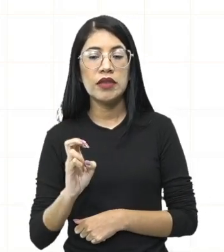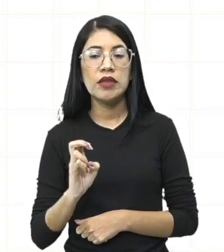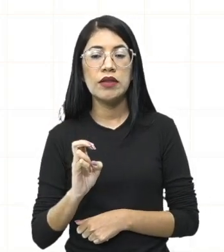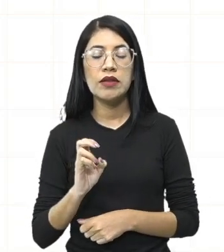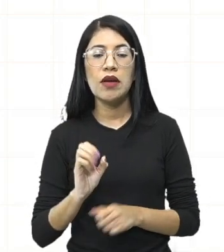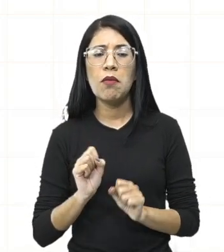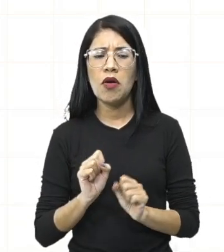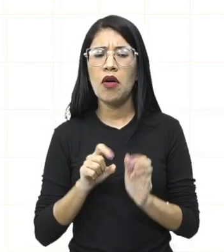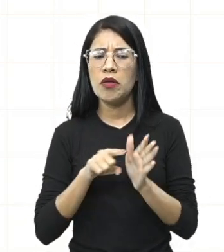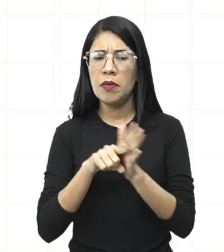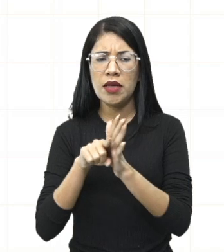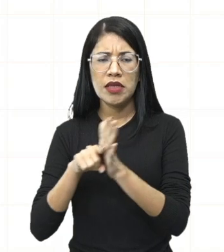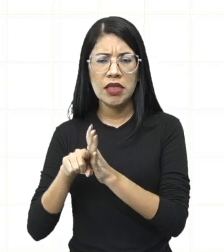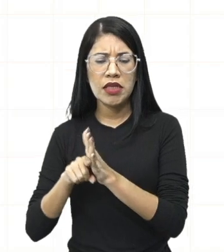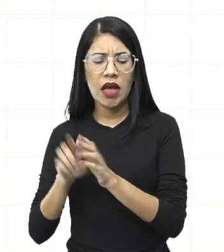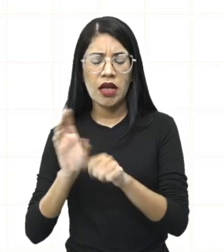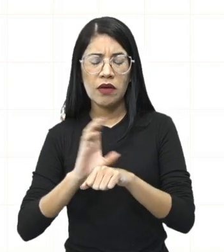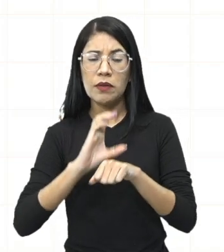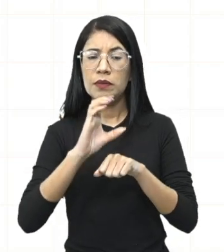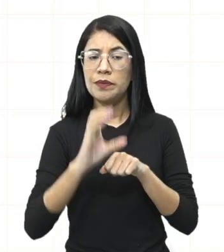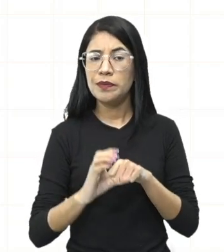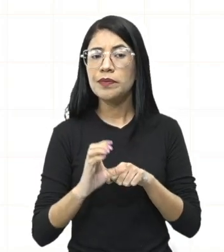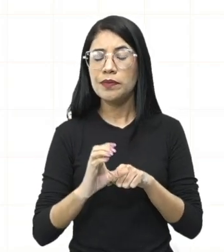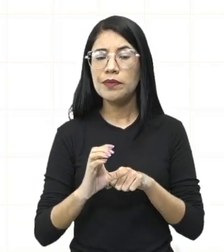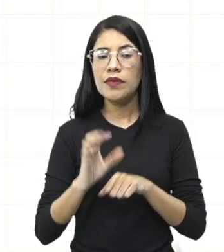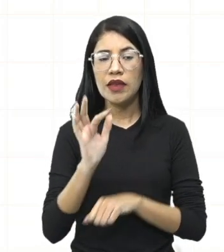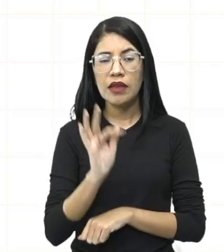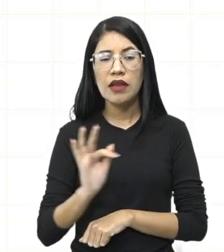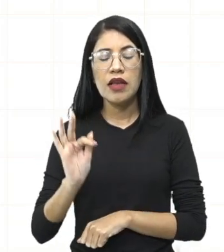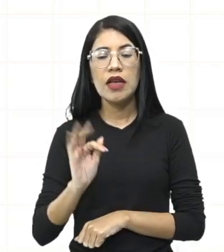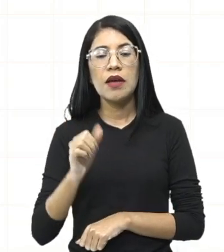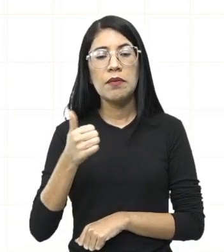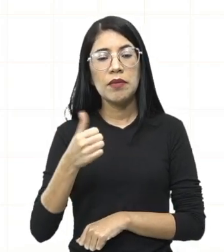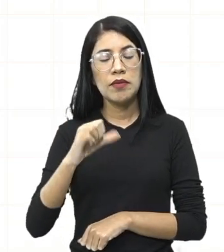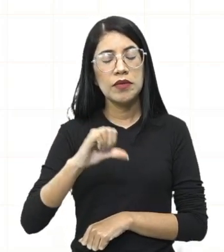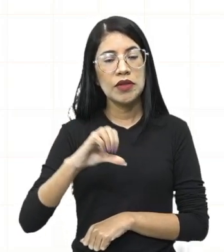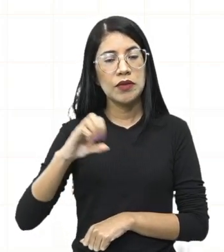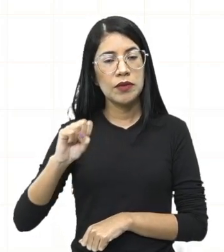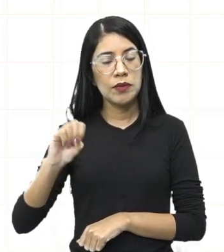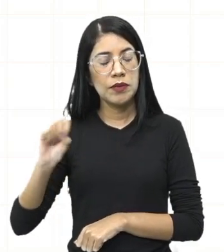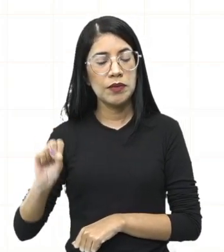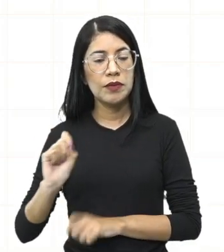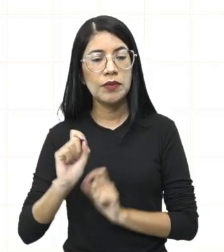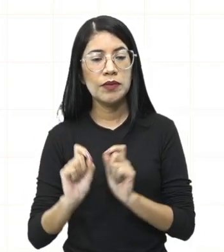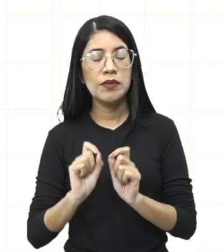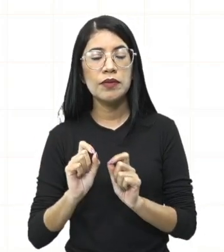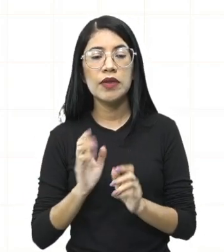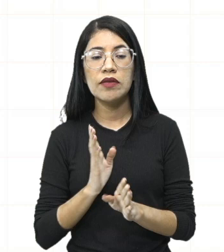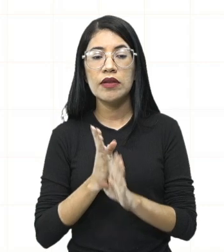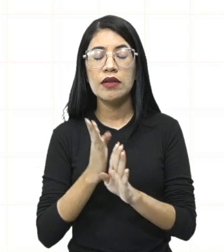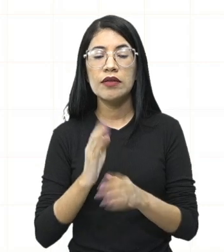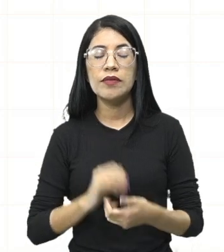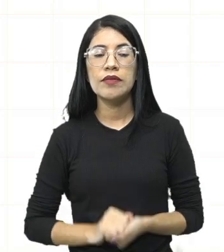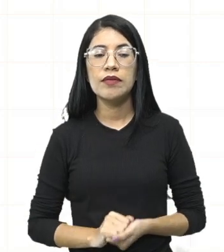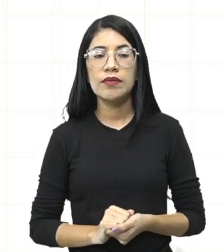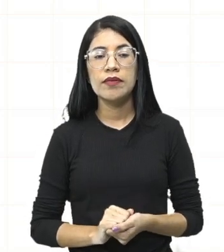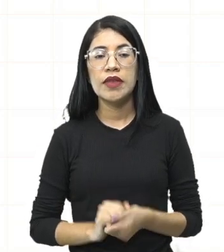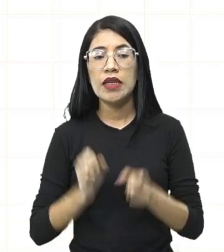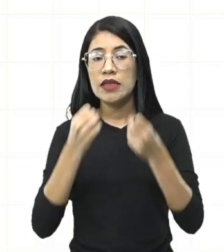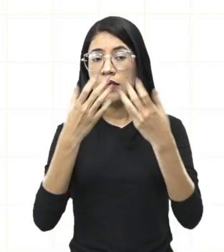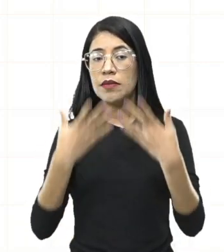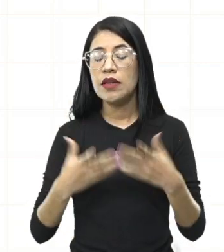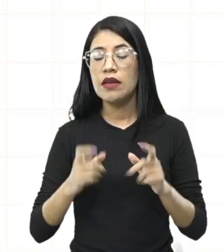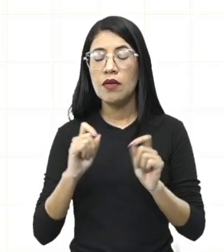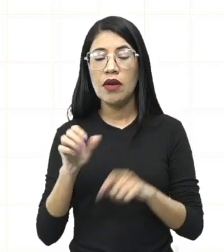225, podem procurar lá na Constituição Federal de 1988, olha, o meio